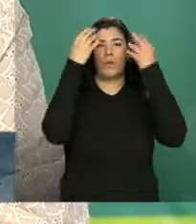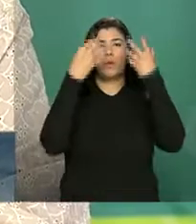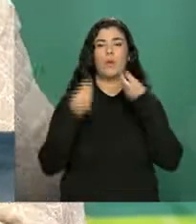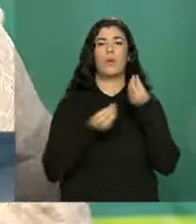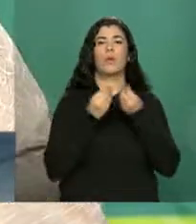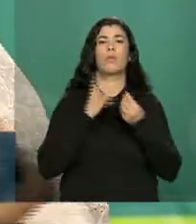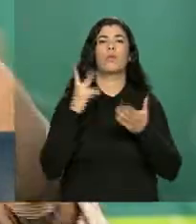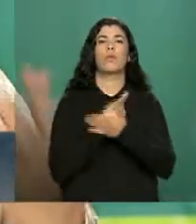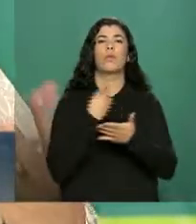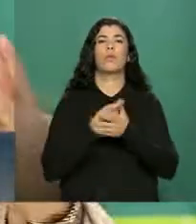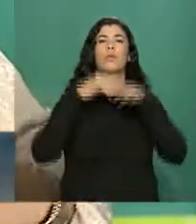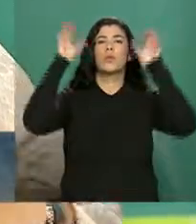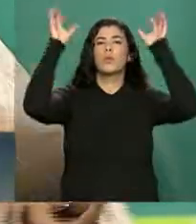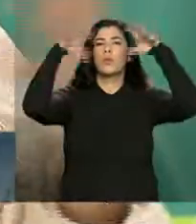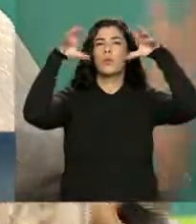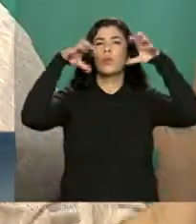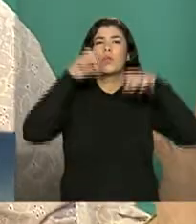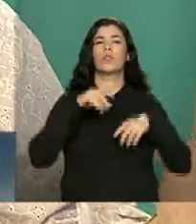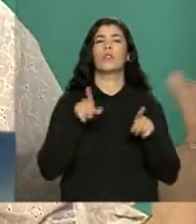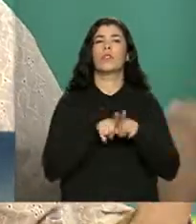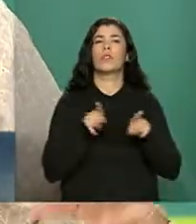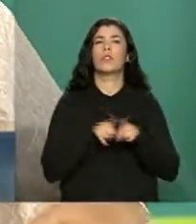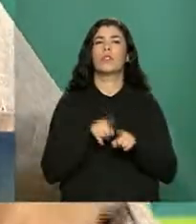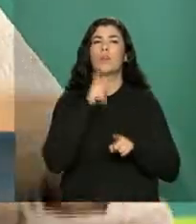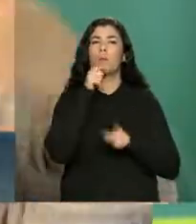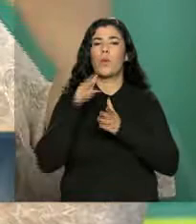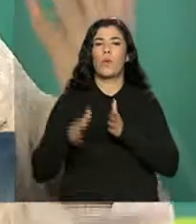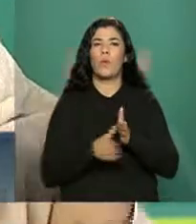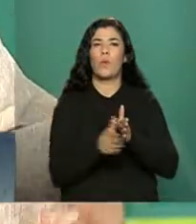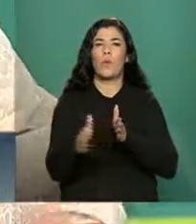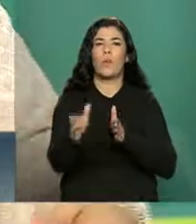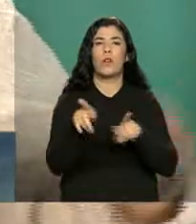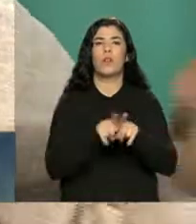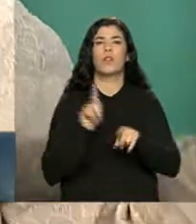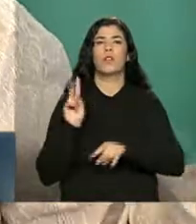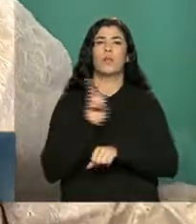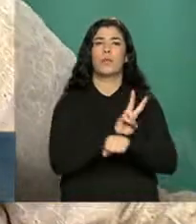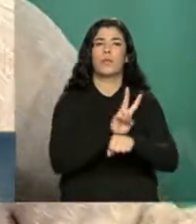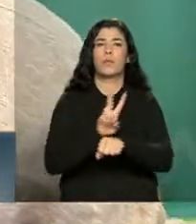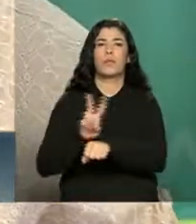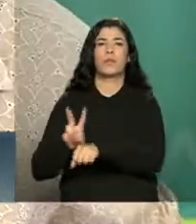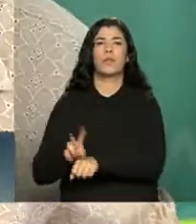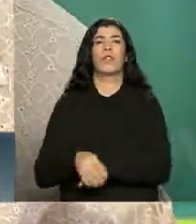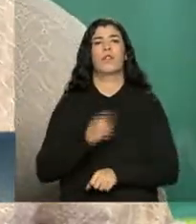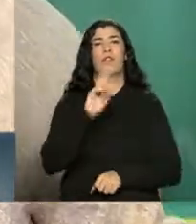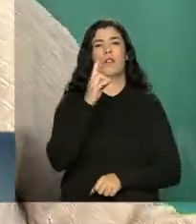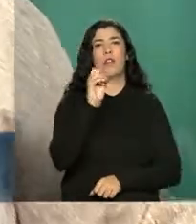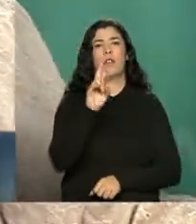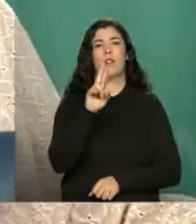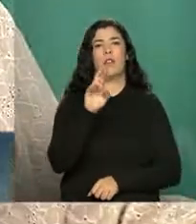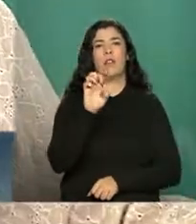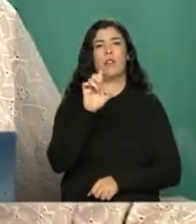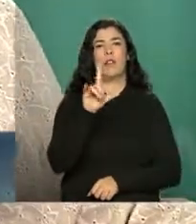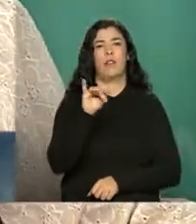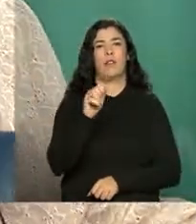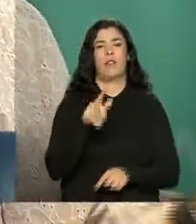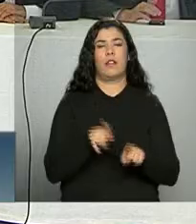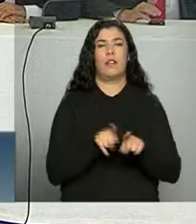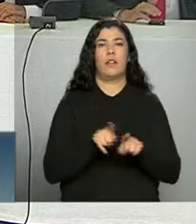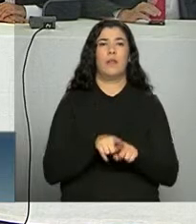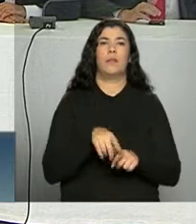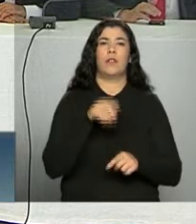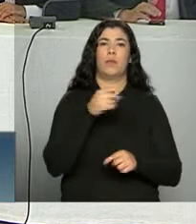Brasil e obviamente o diálogo disco a vazão dos rios e a reservação no país a eu apresenta Ana fala um